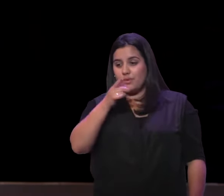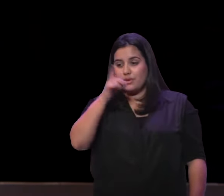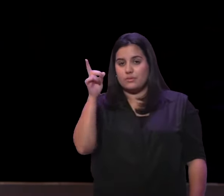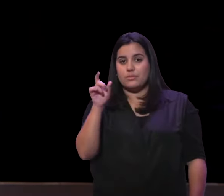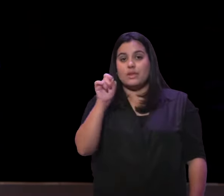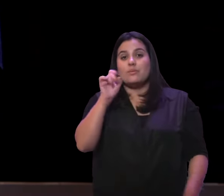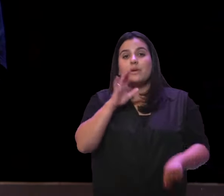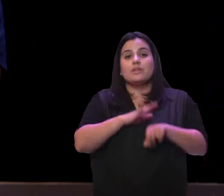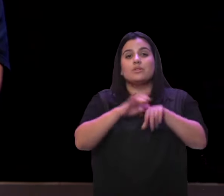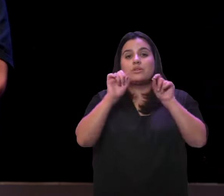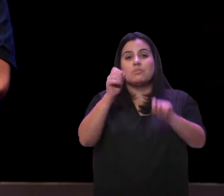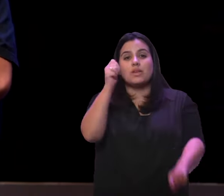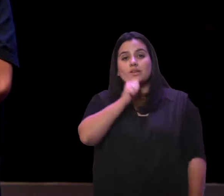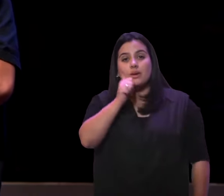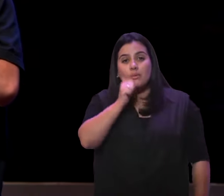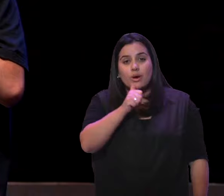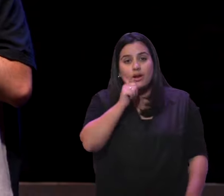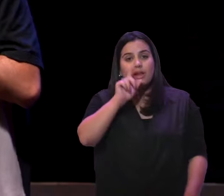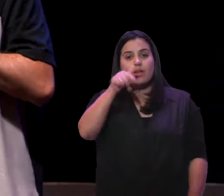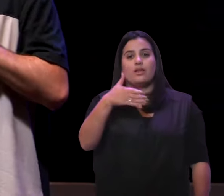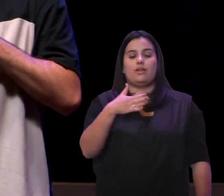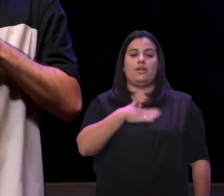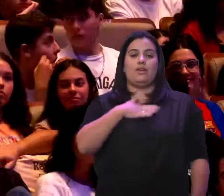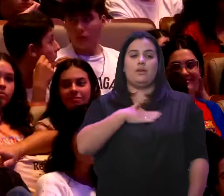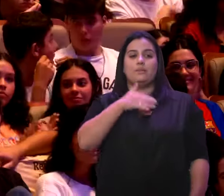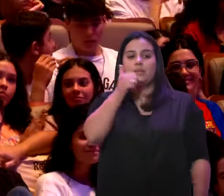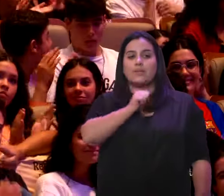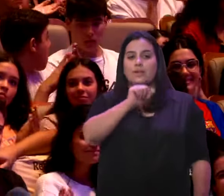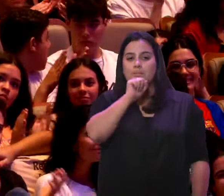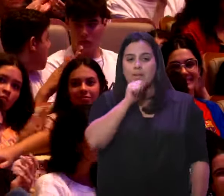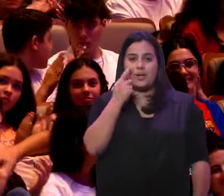mãe. Olha só que bênção, você pode aplaudir Jesus?